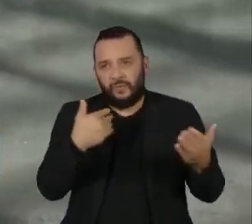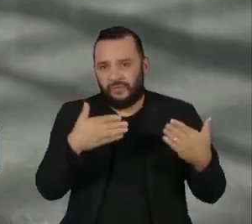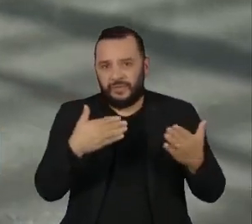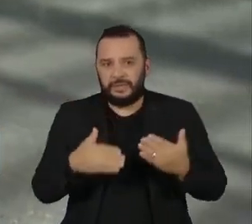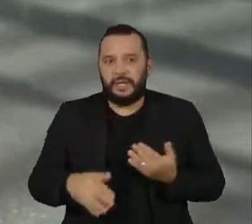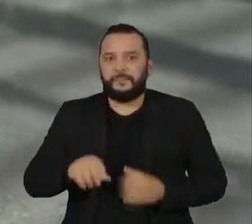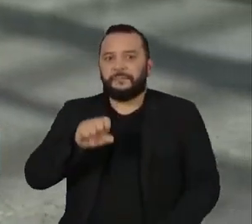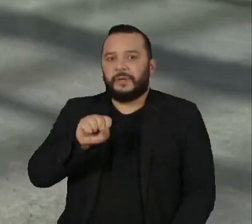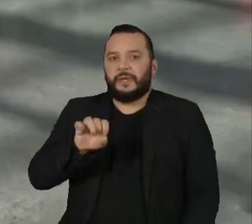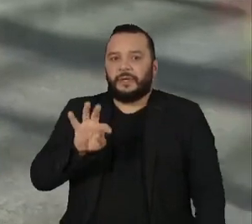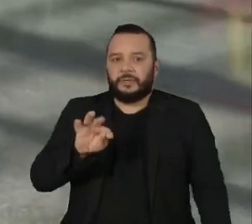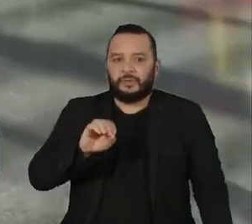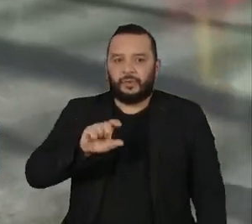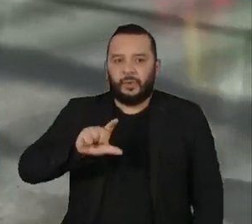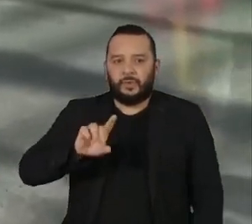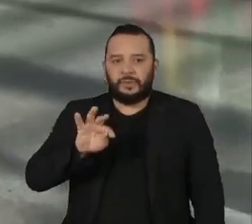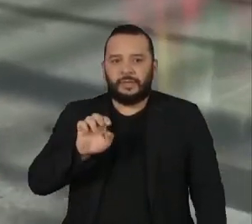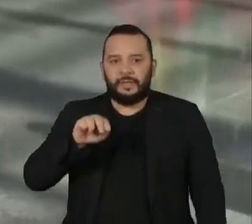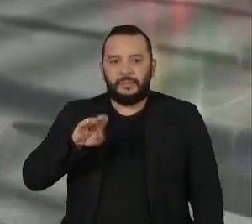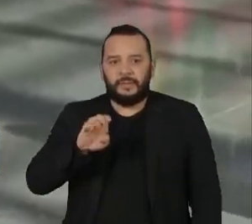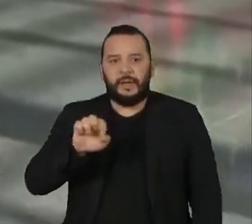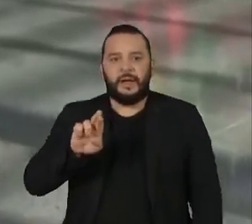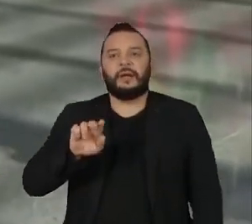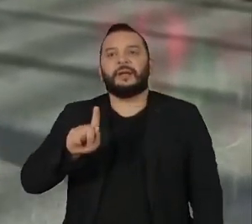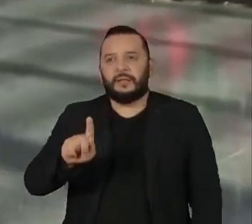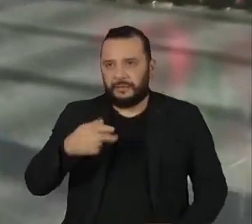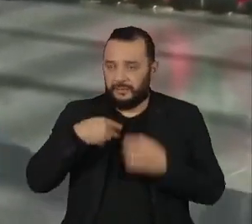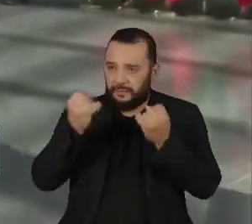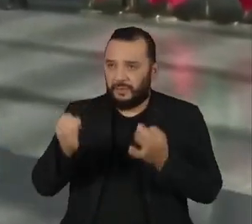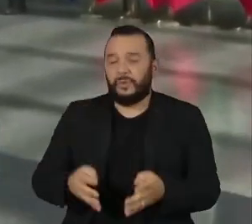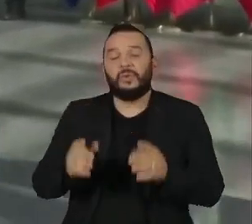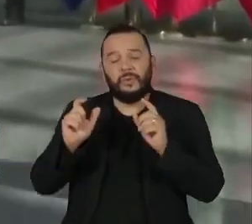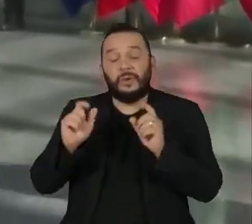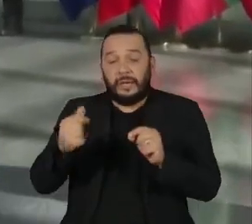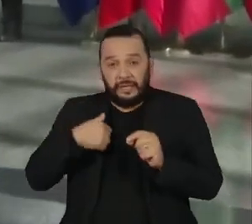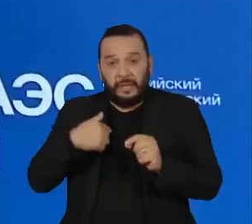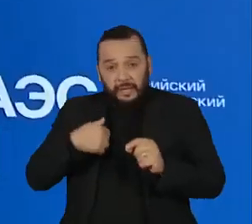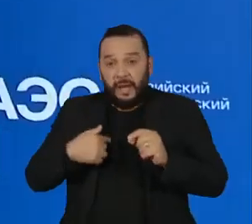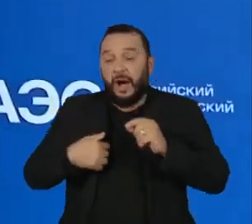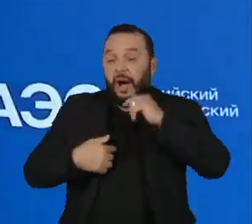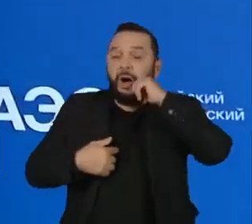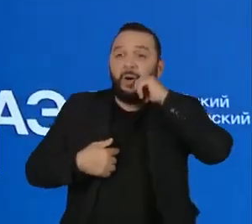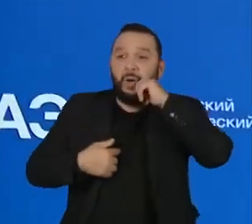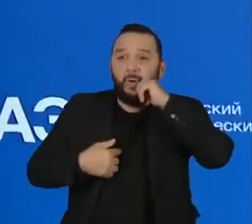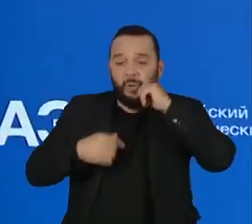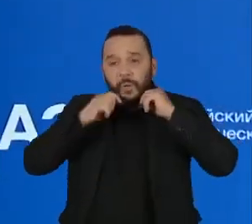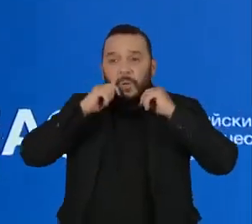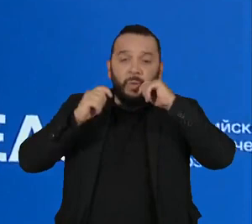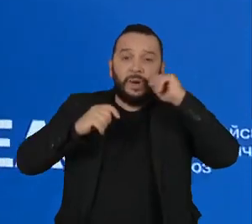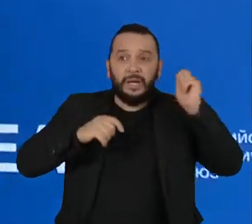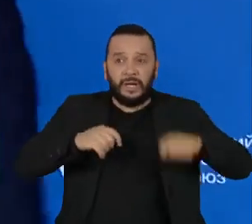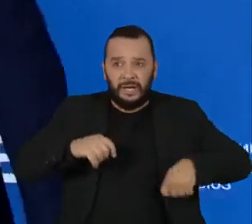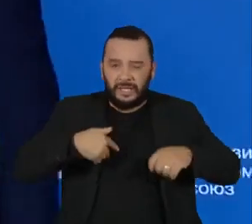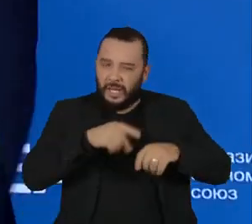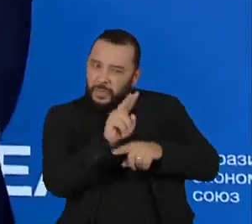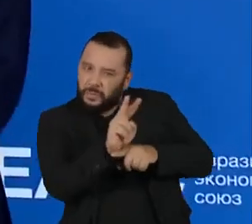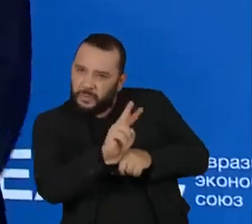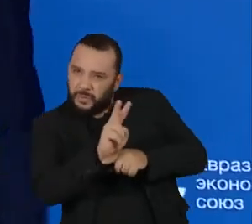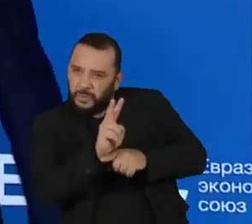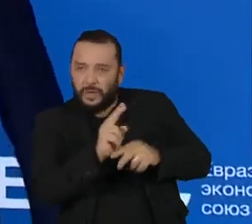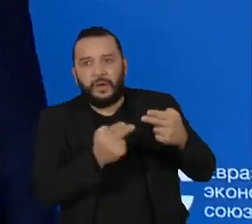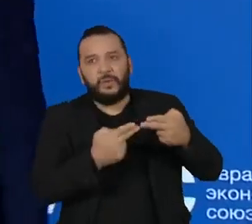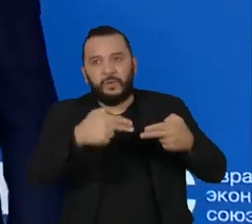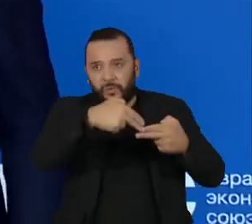Stoltenberg disse que a Ucrânia monitora as movimentações nucleares russas. As manifestações chegam um